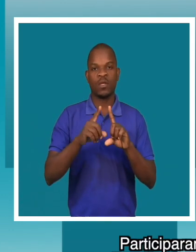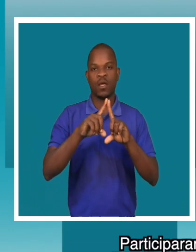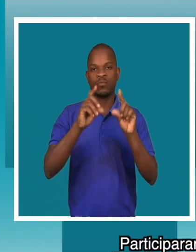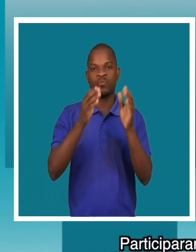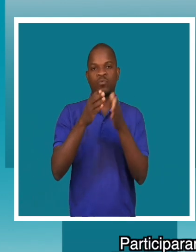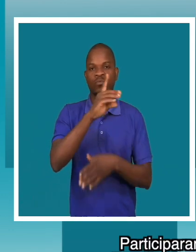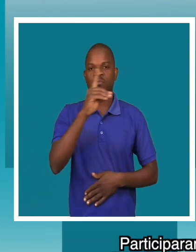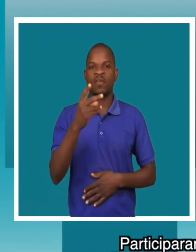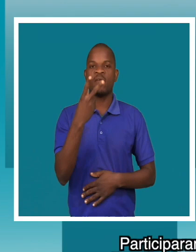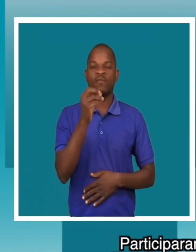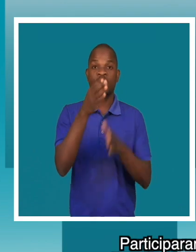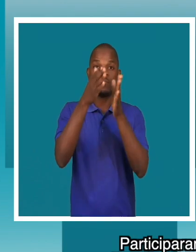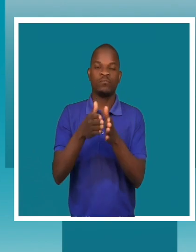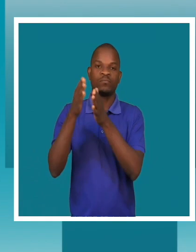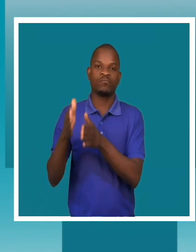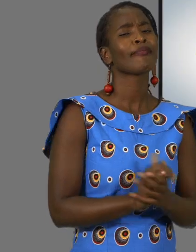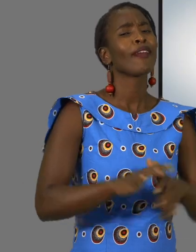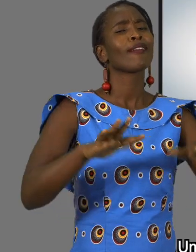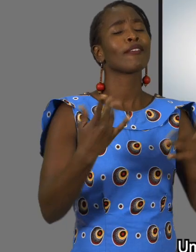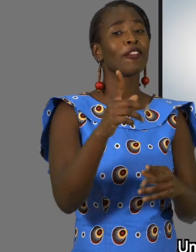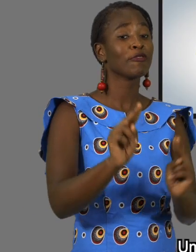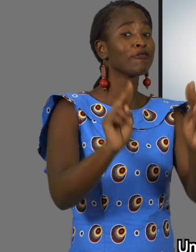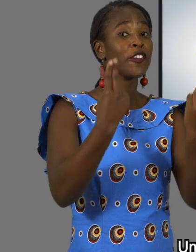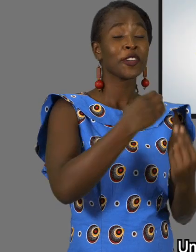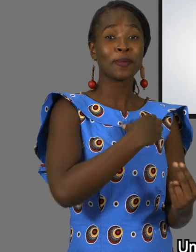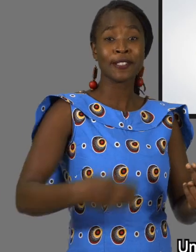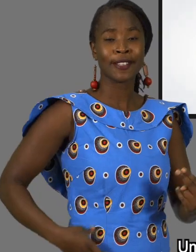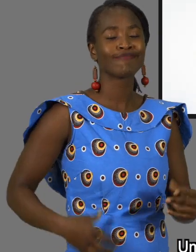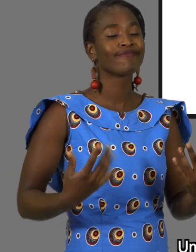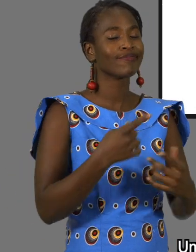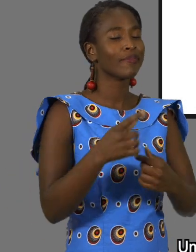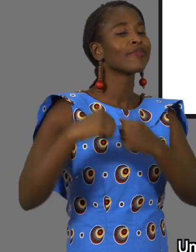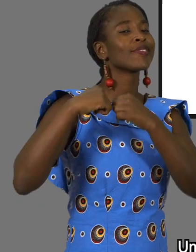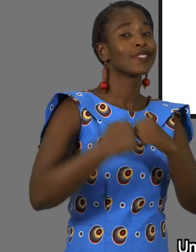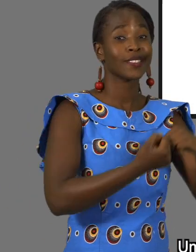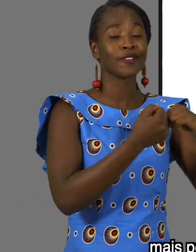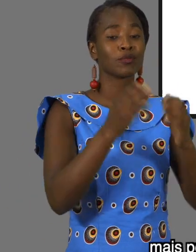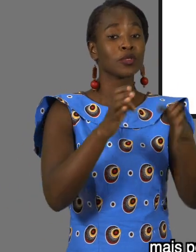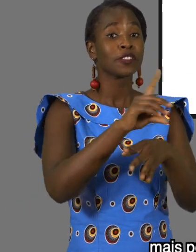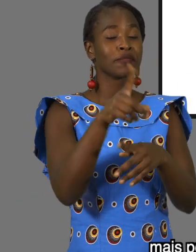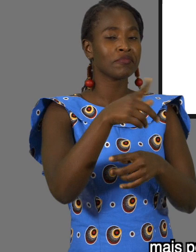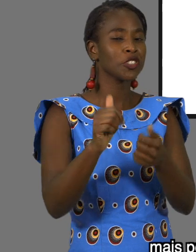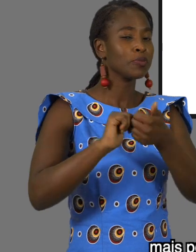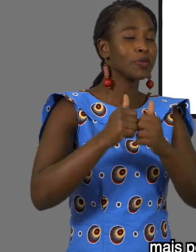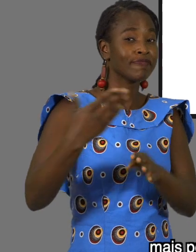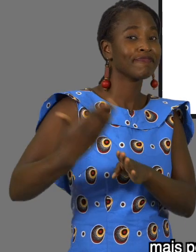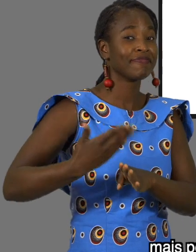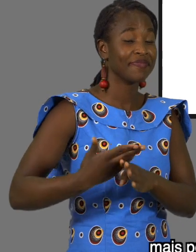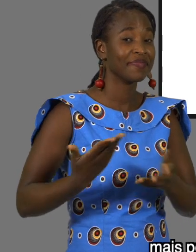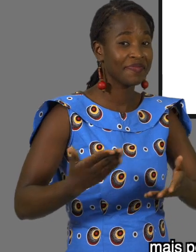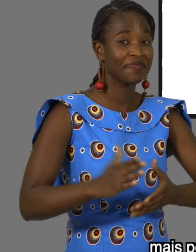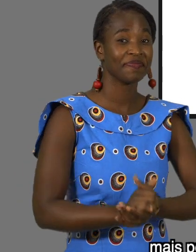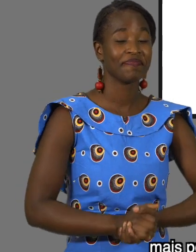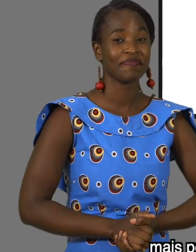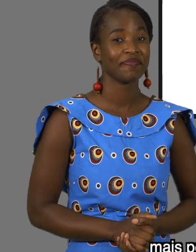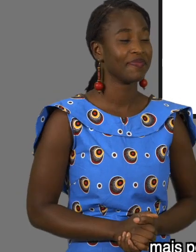de 20 delegados provinciais. Um dos desafios da nova presidência é garantir que mais pessoas com deficiência